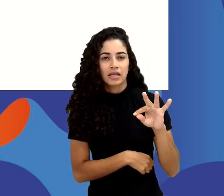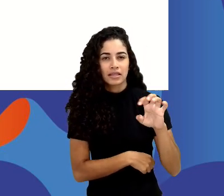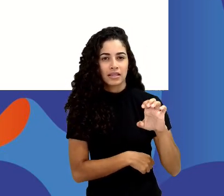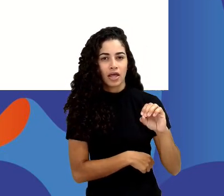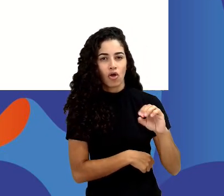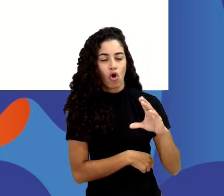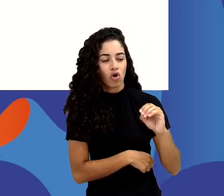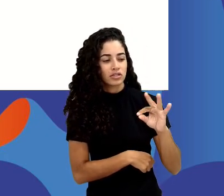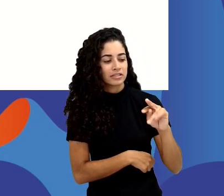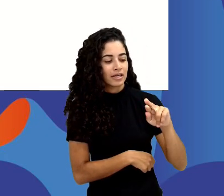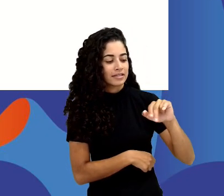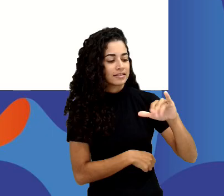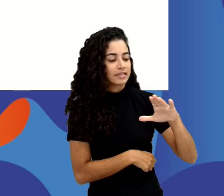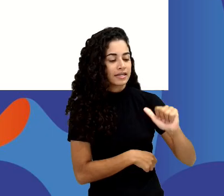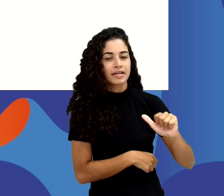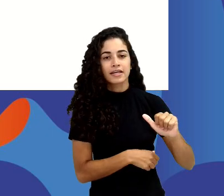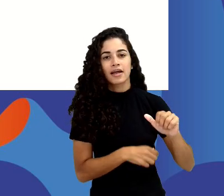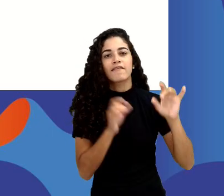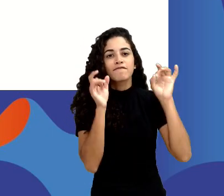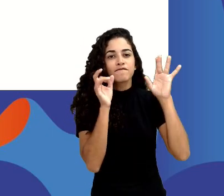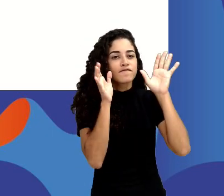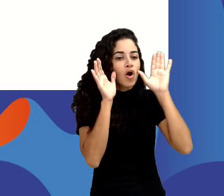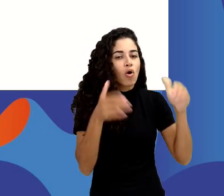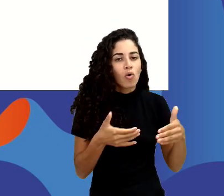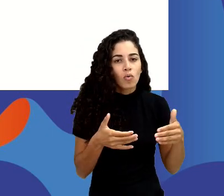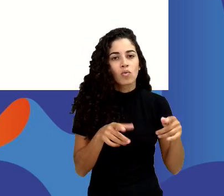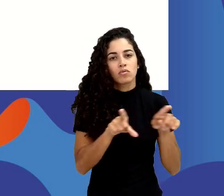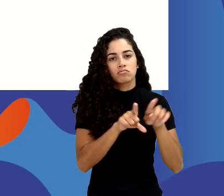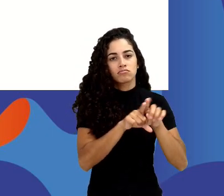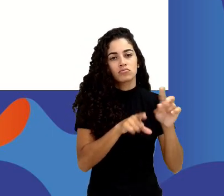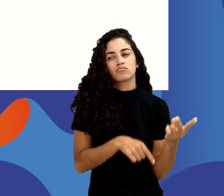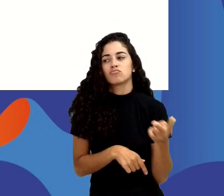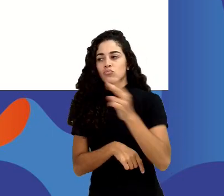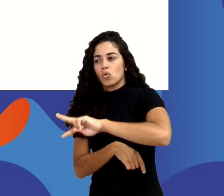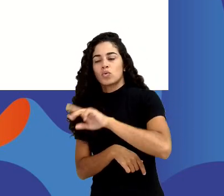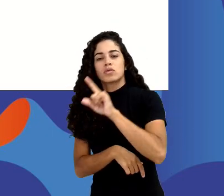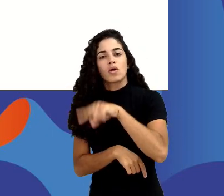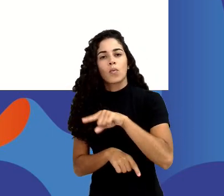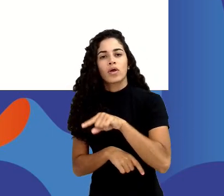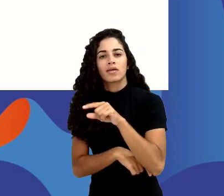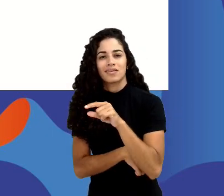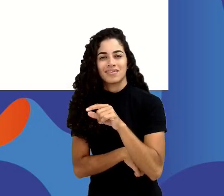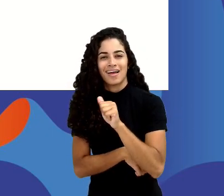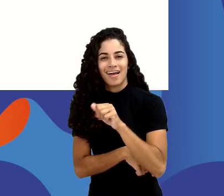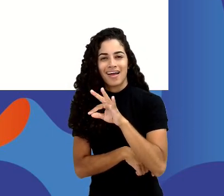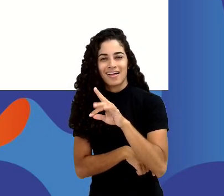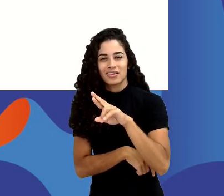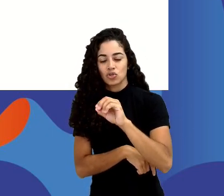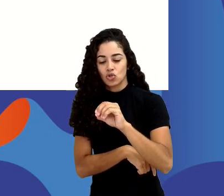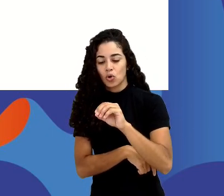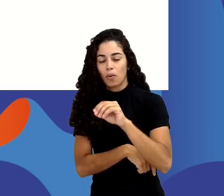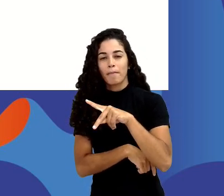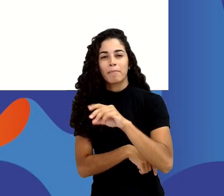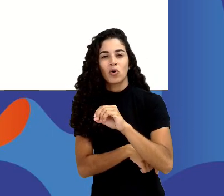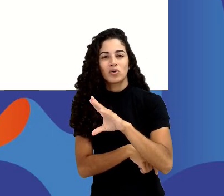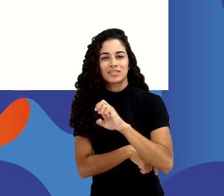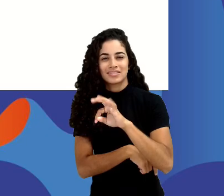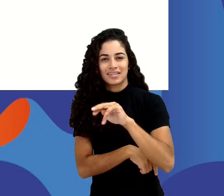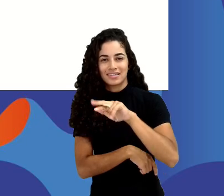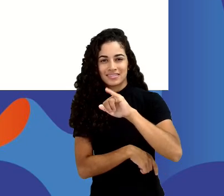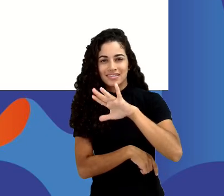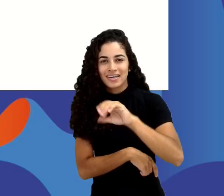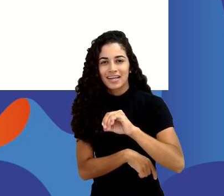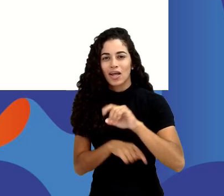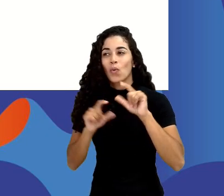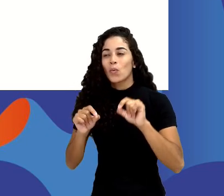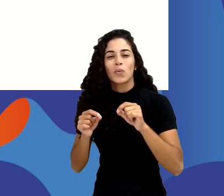teocêntrica, para uma mentalidade antropocêntrica. A gente vai ter a busca pelo conhecimento, a gente vai ter um